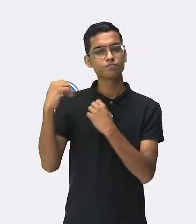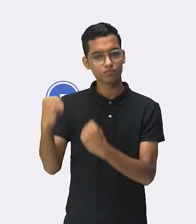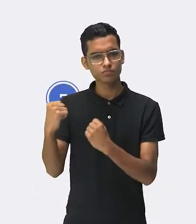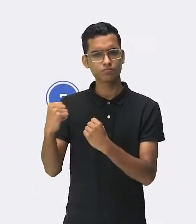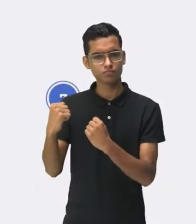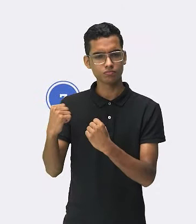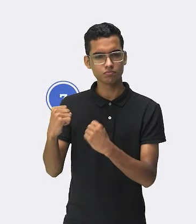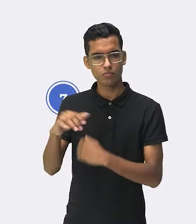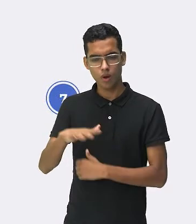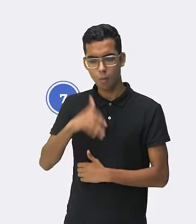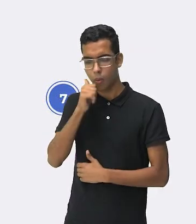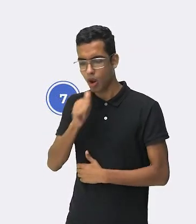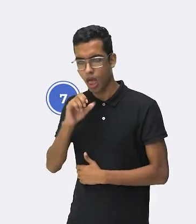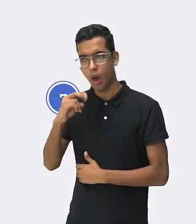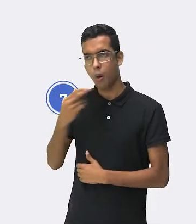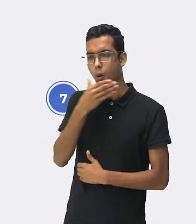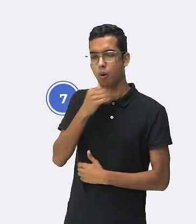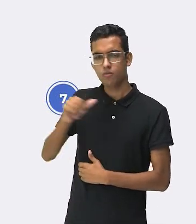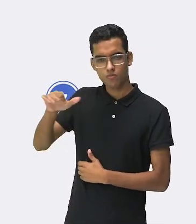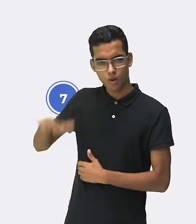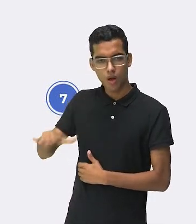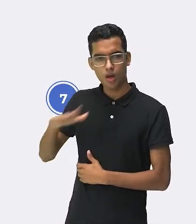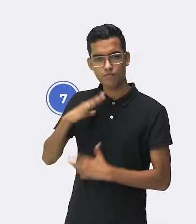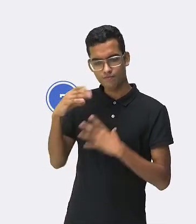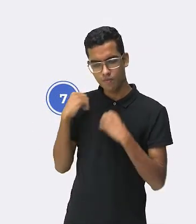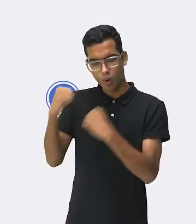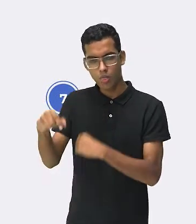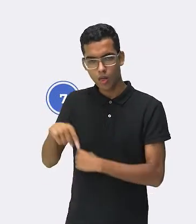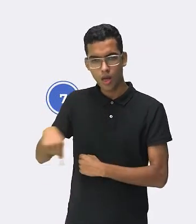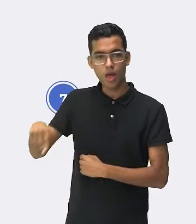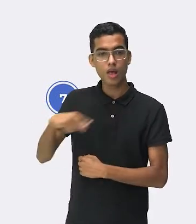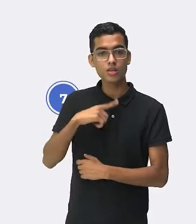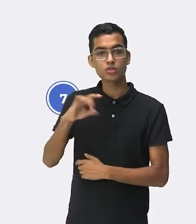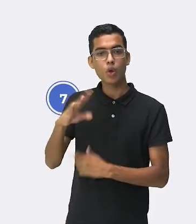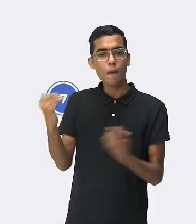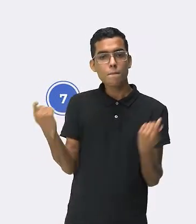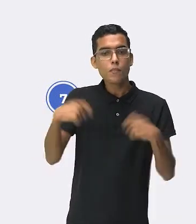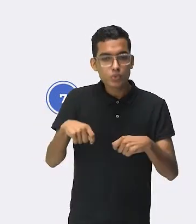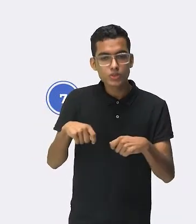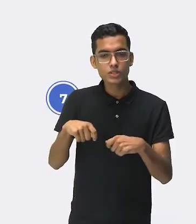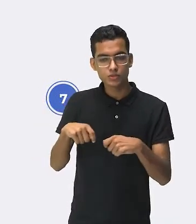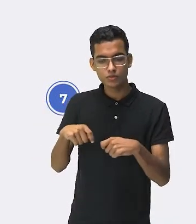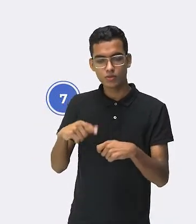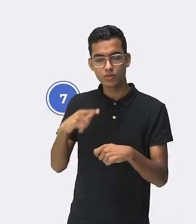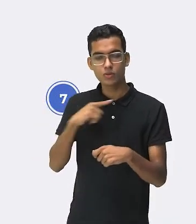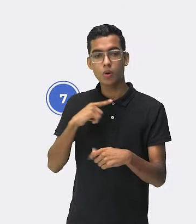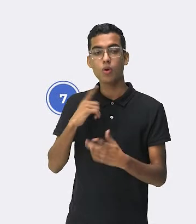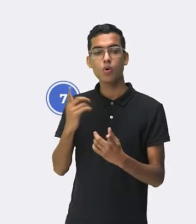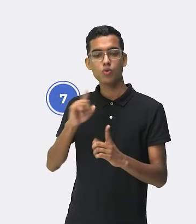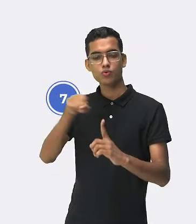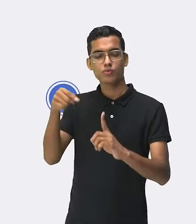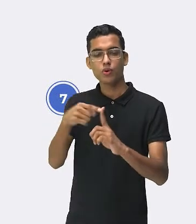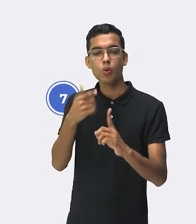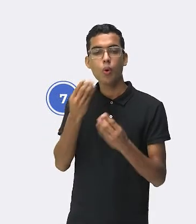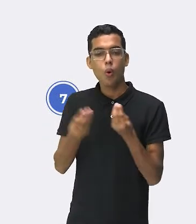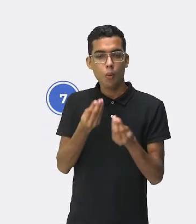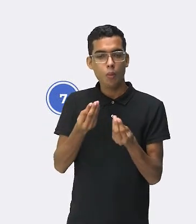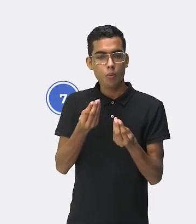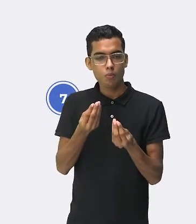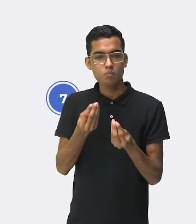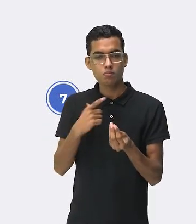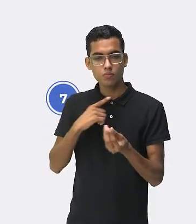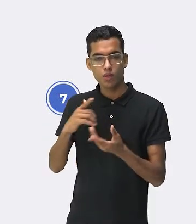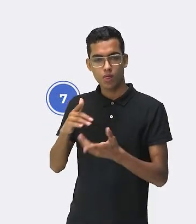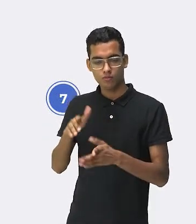todos os âmbitos sociais, só é possível através de uma educação onde o respeito certamente é a base de